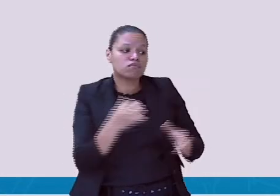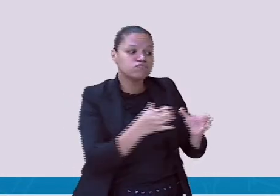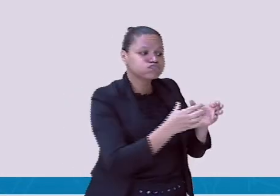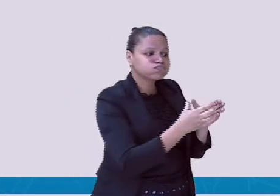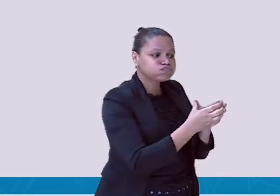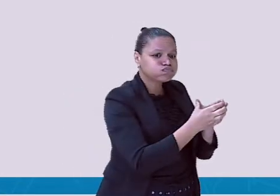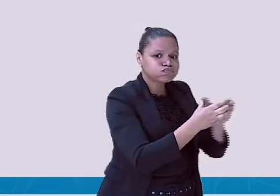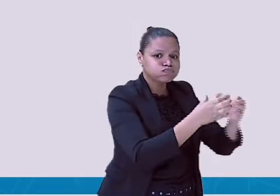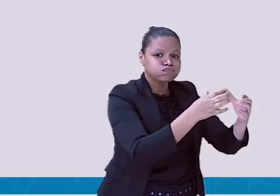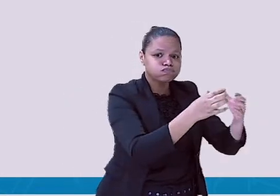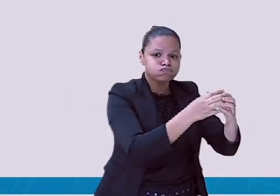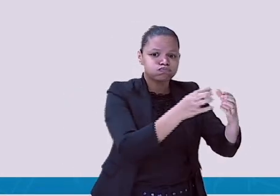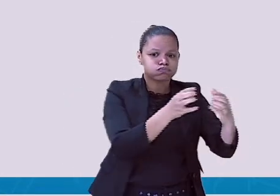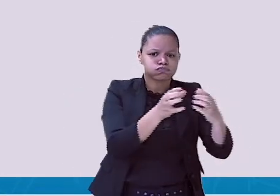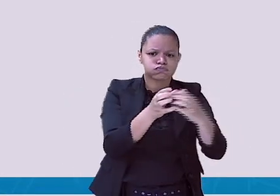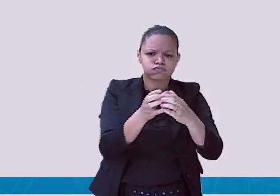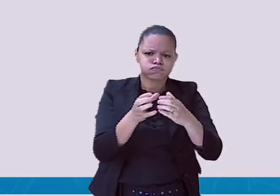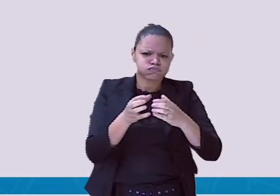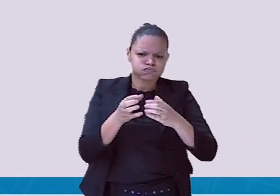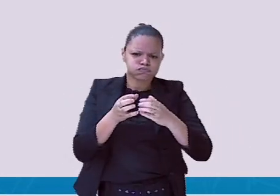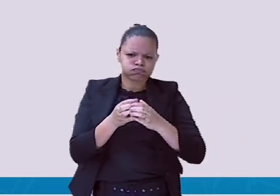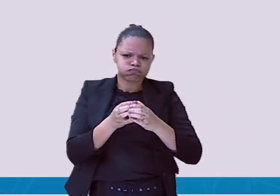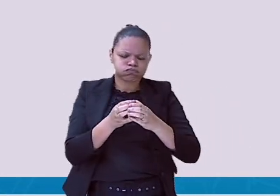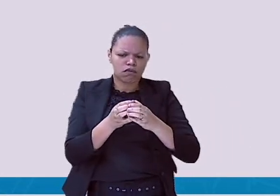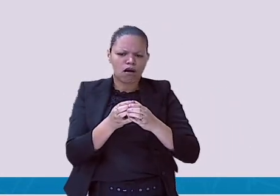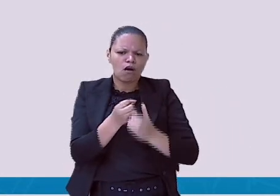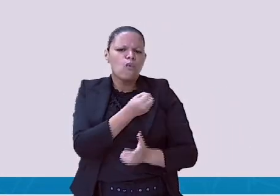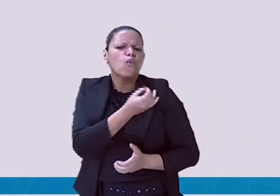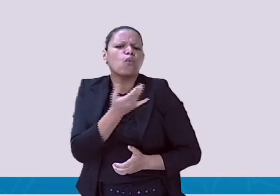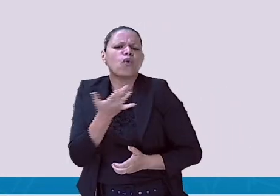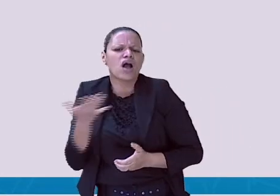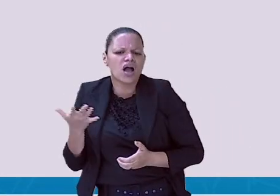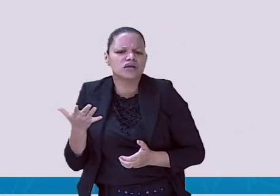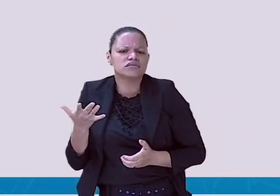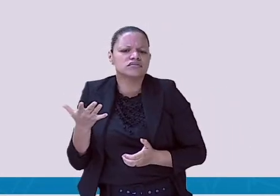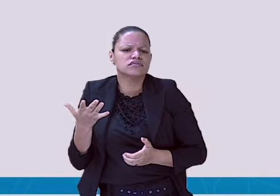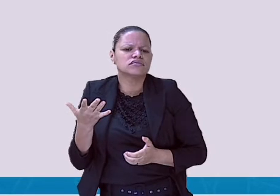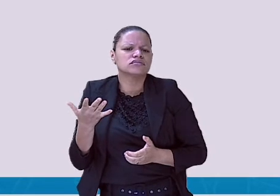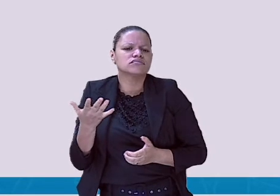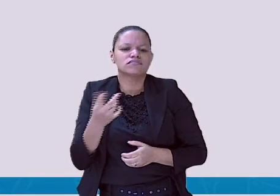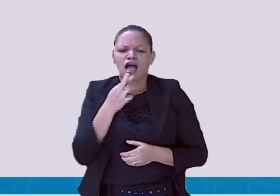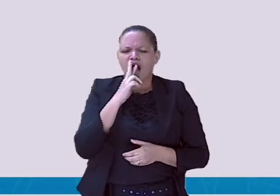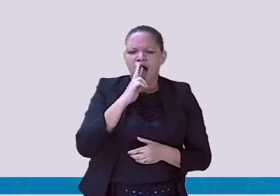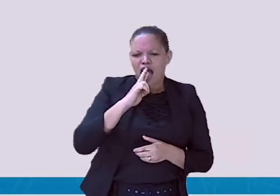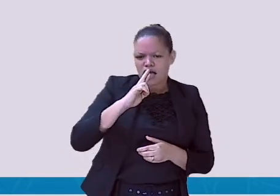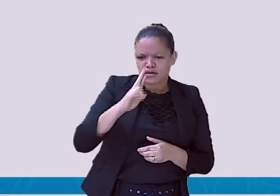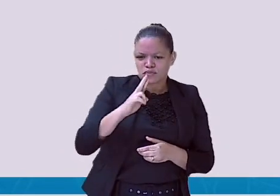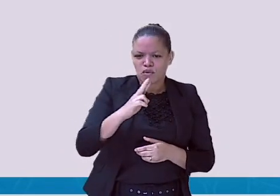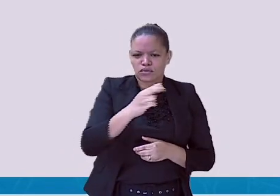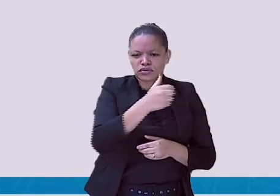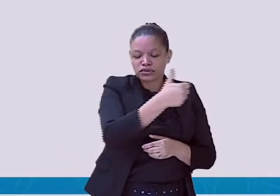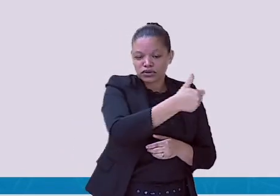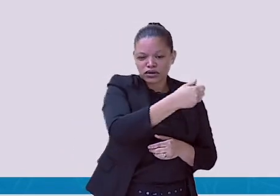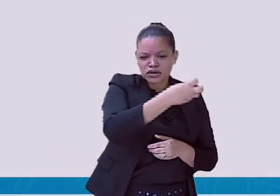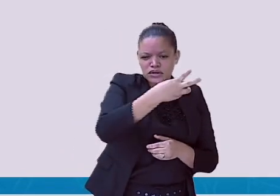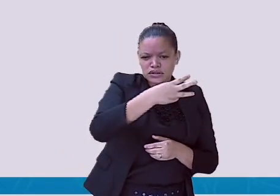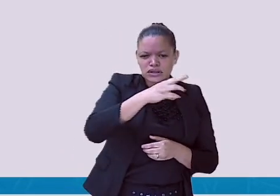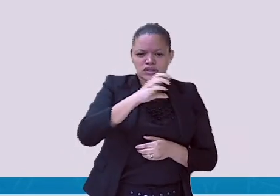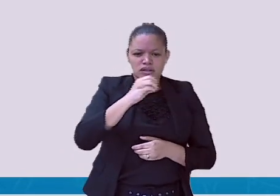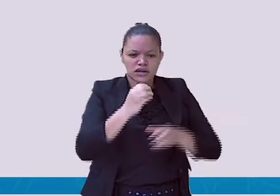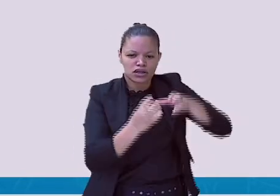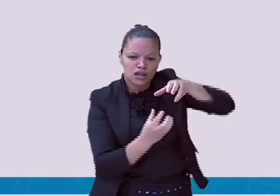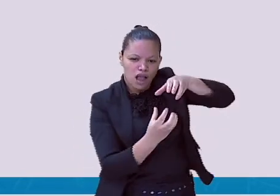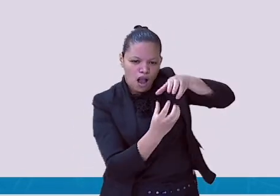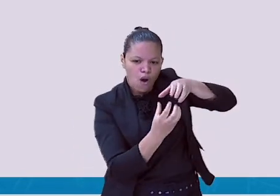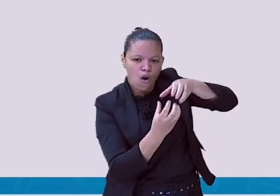fêmea 130 ovos e realizar de 3 a 5